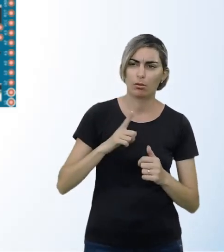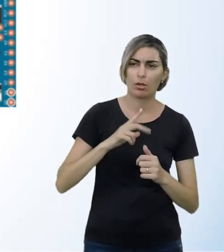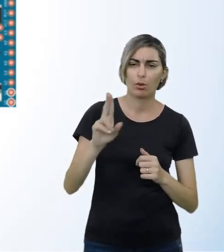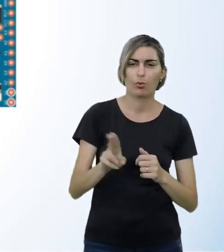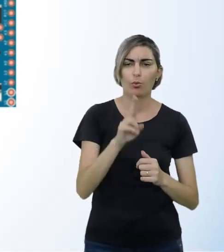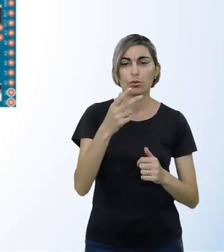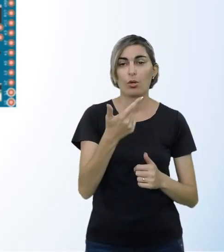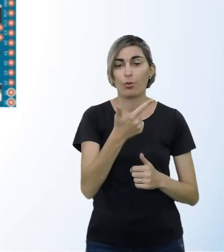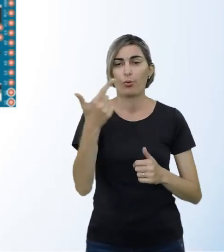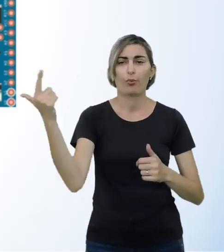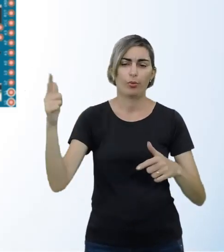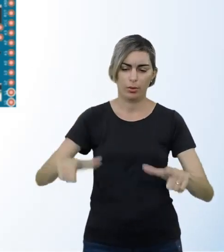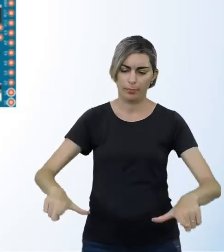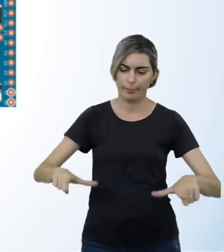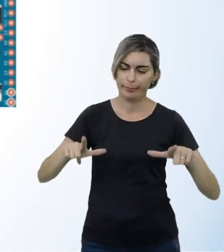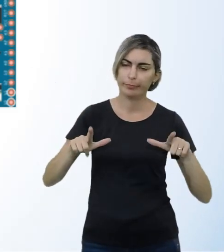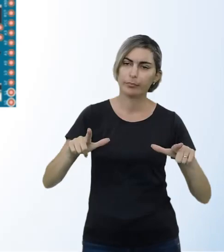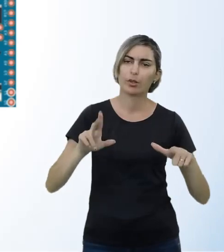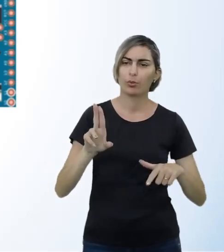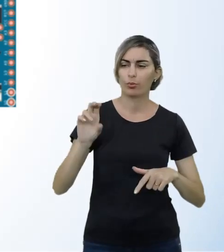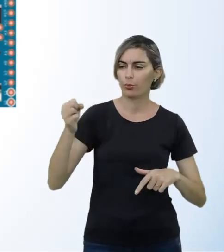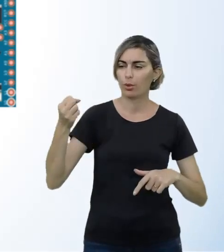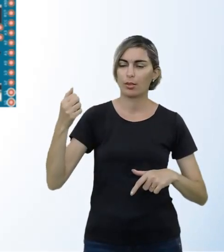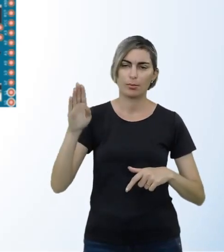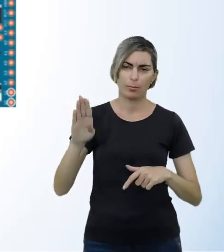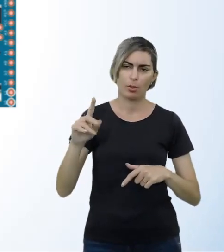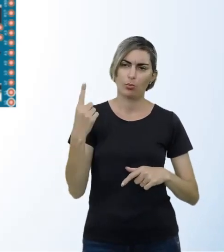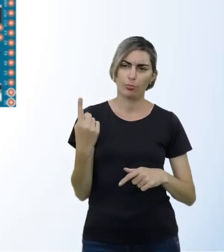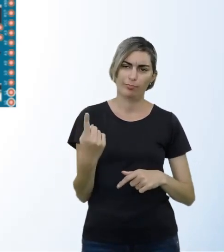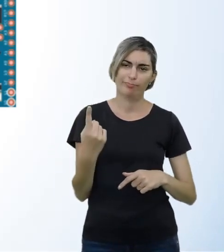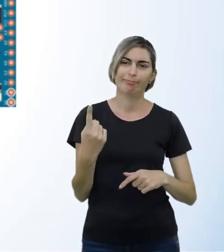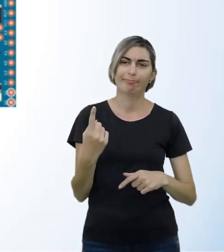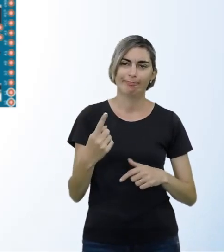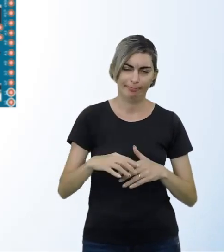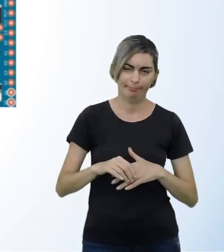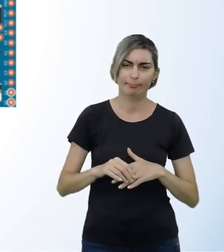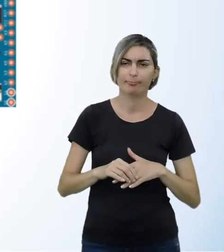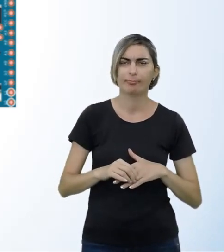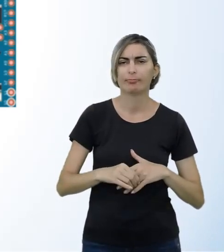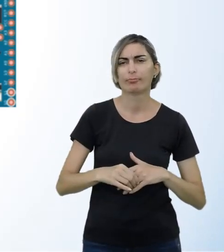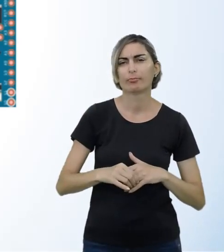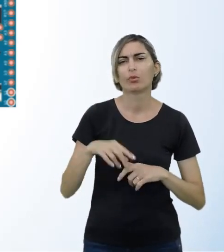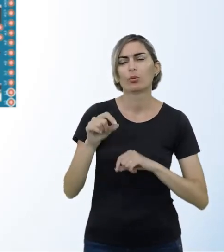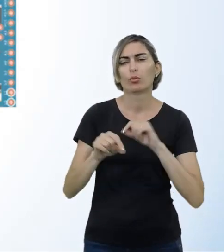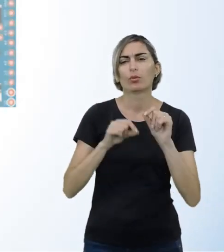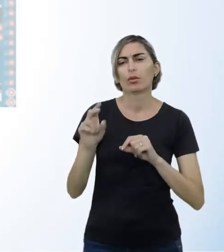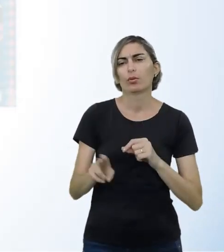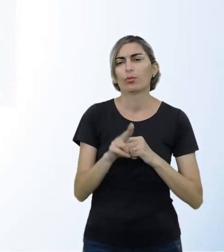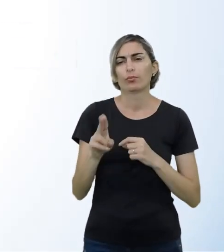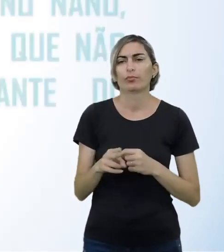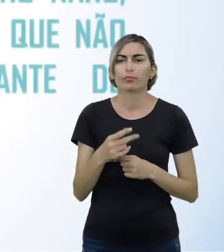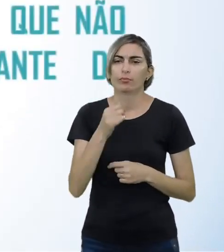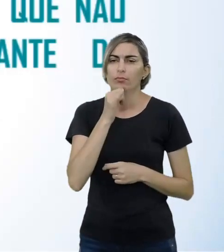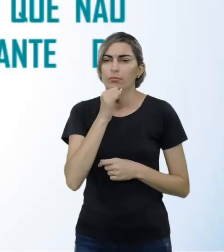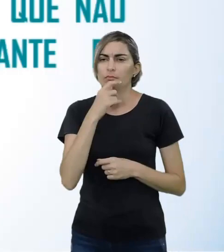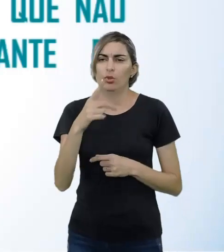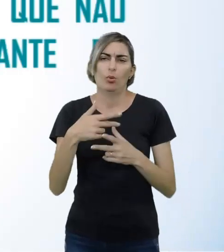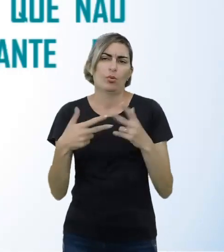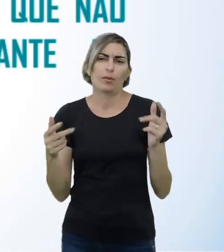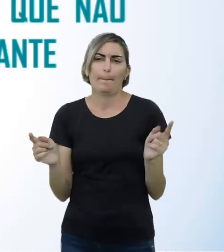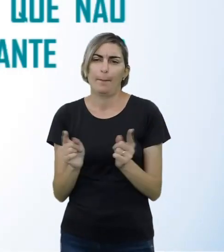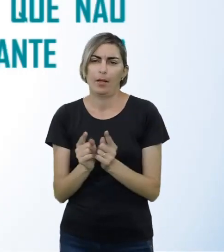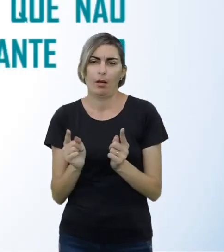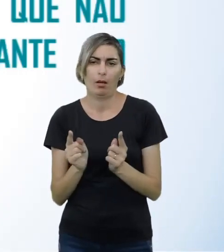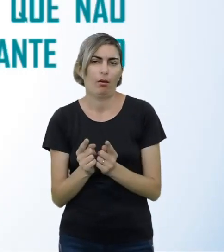tenho que utilizar outra placa conectada via USB, como o Arduino Uno, por exemplo. O que é que a gente geralmente utiliza essa placa? Por ela ser pequena, quando